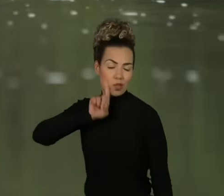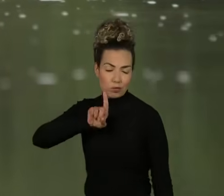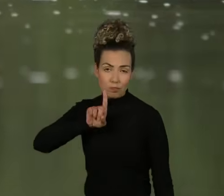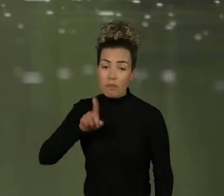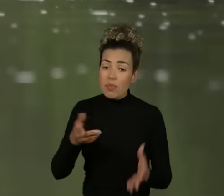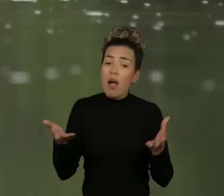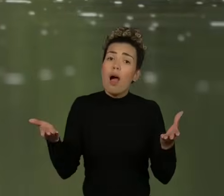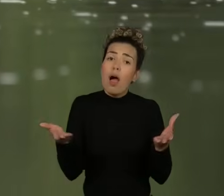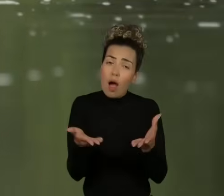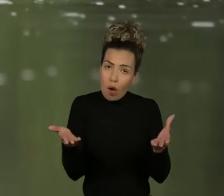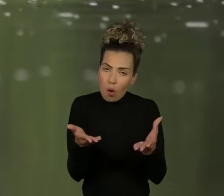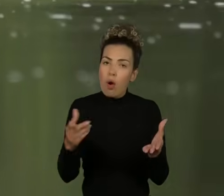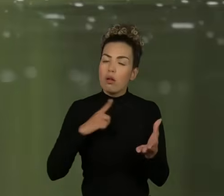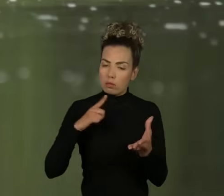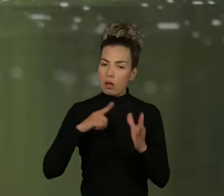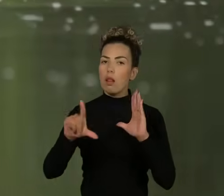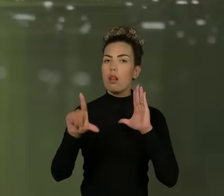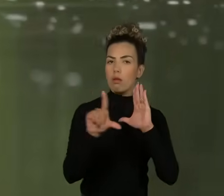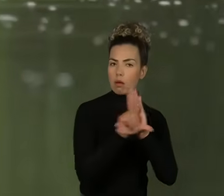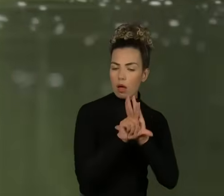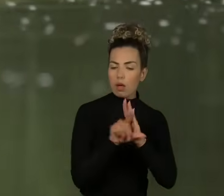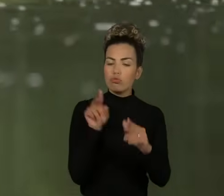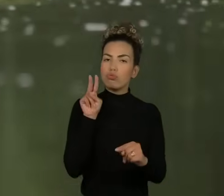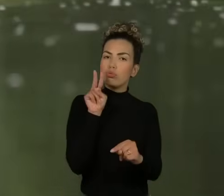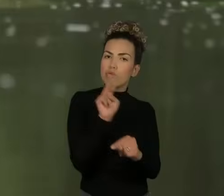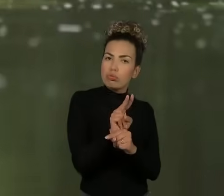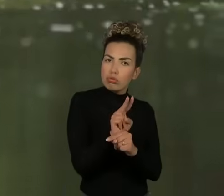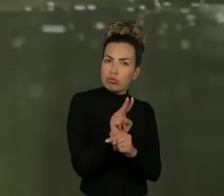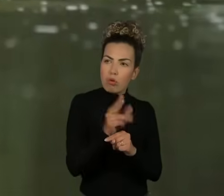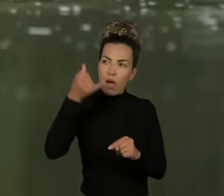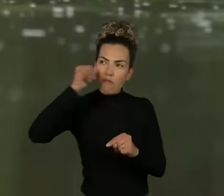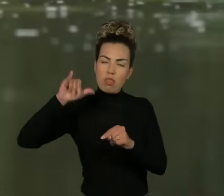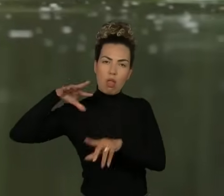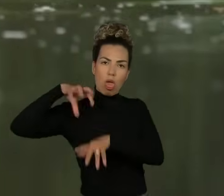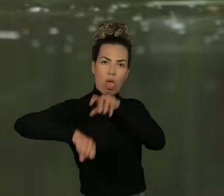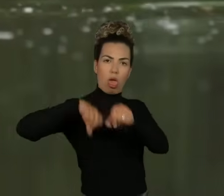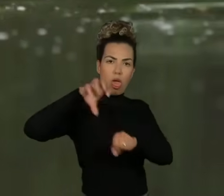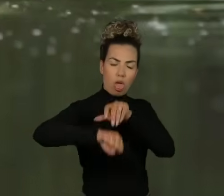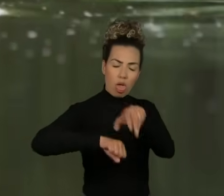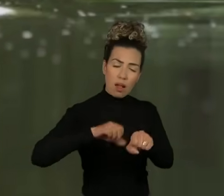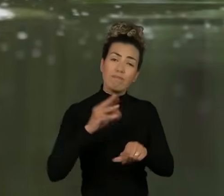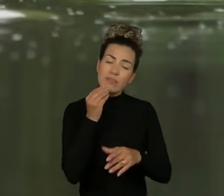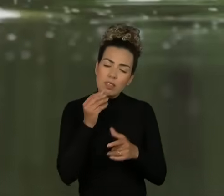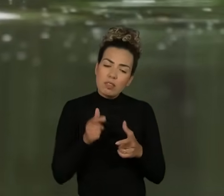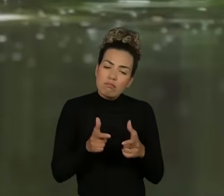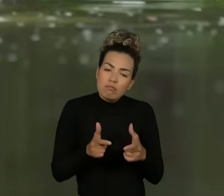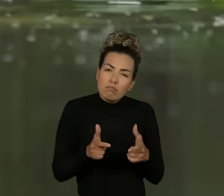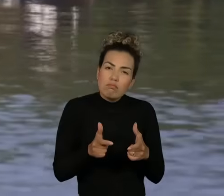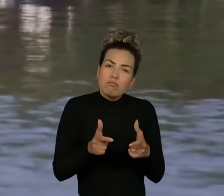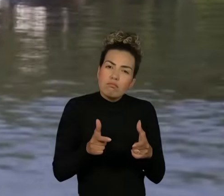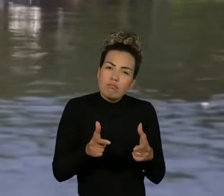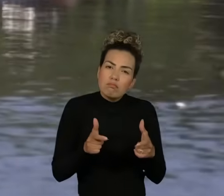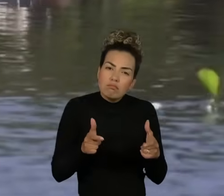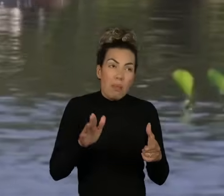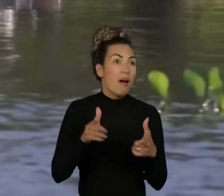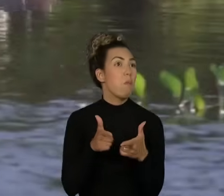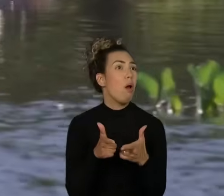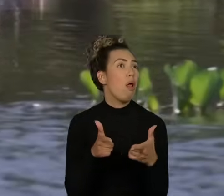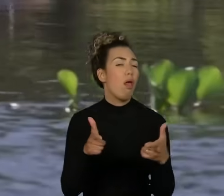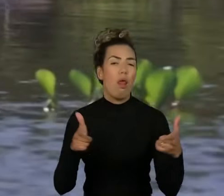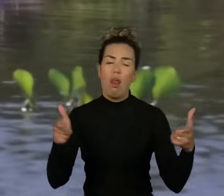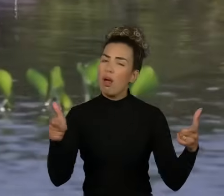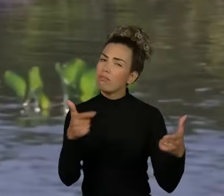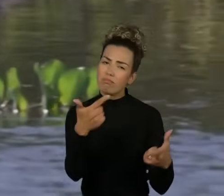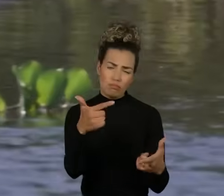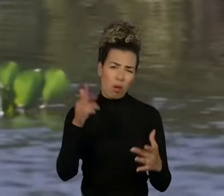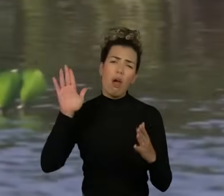ariranha é protegida pela legislação ambiental brasileira. A espécie se recuperou, mas o passado deixou marcas e ela